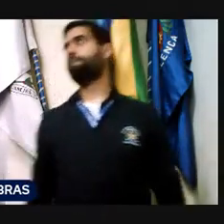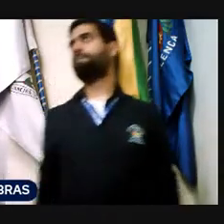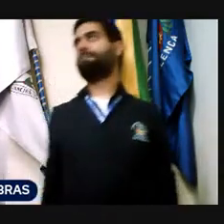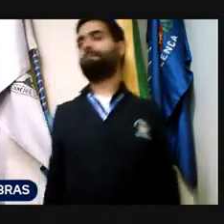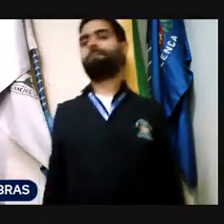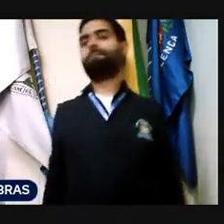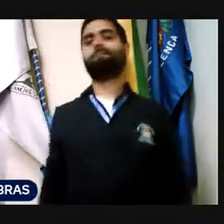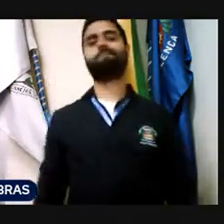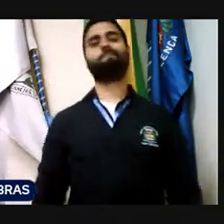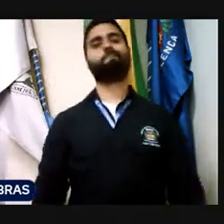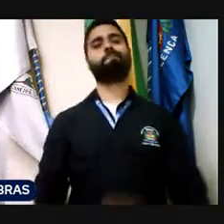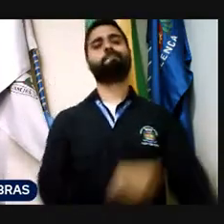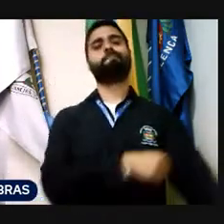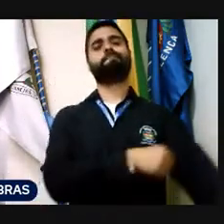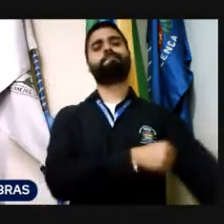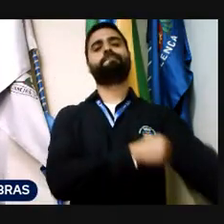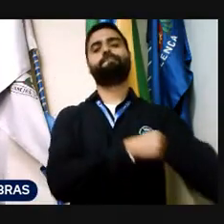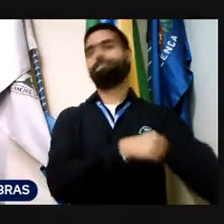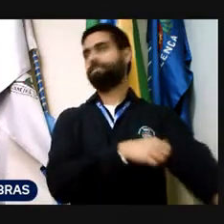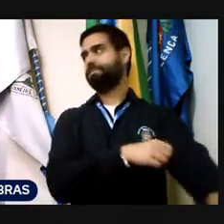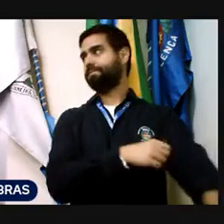Vereador Bernardo Machado.